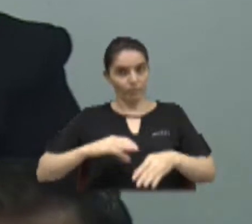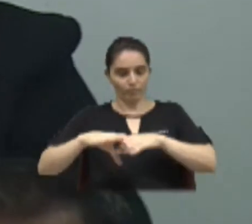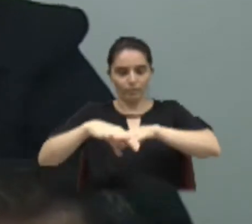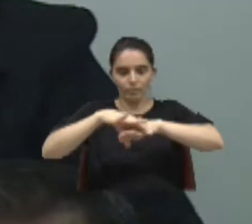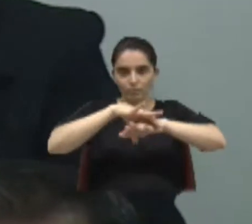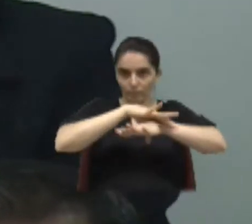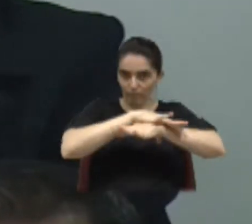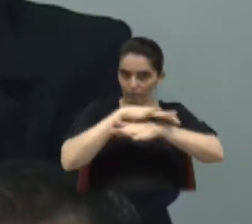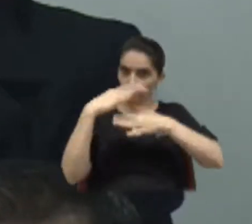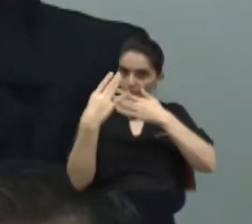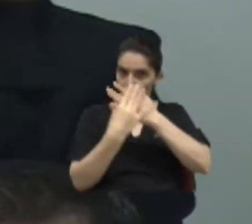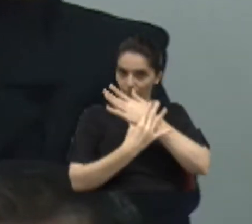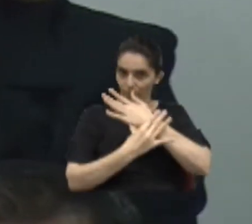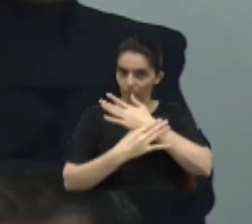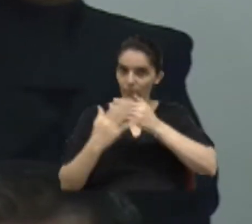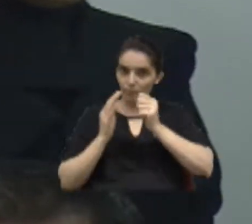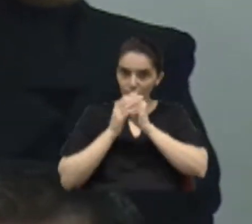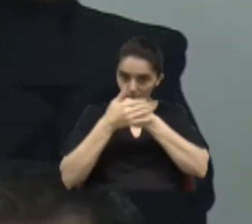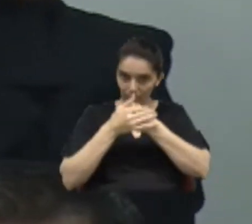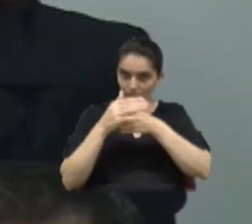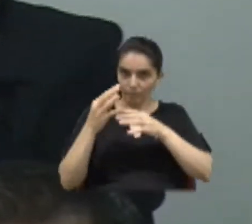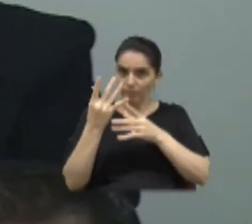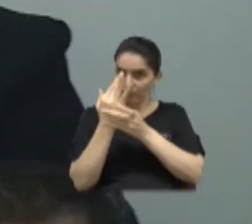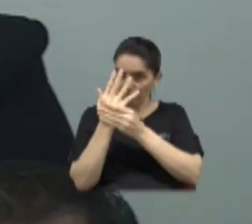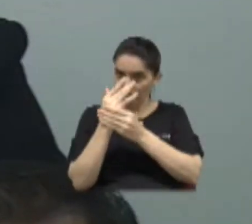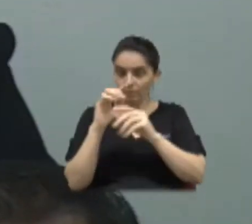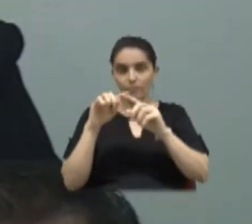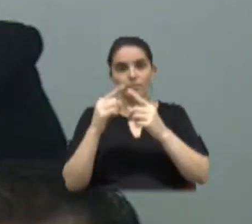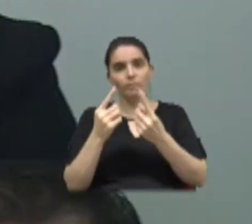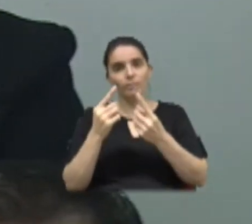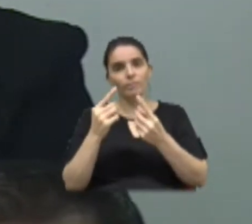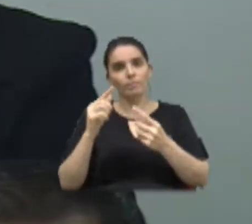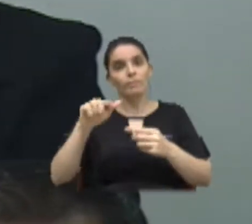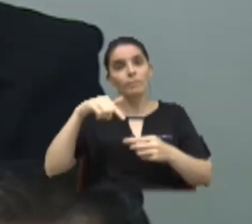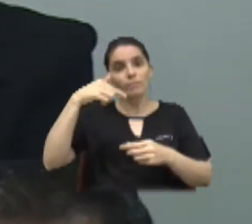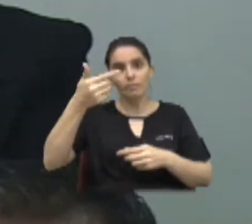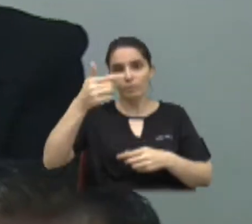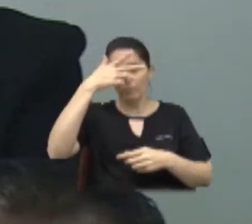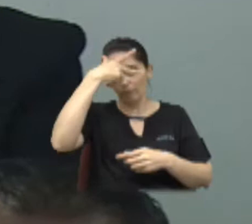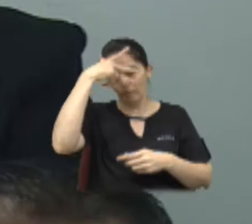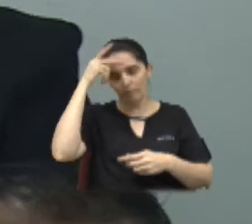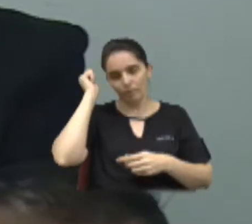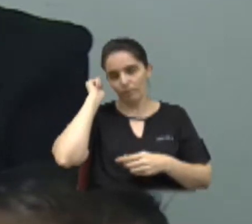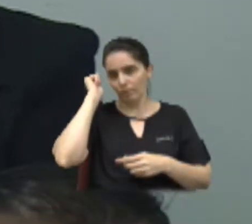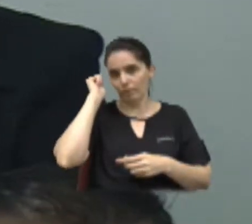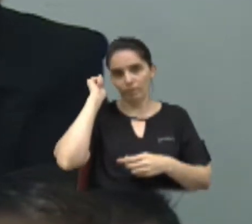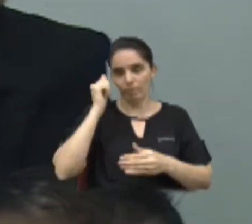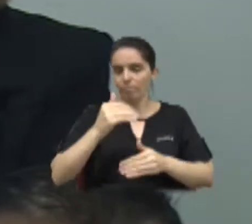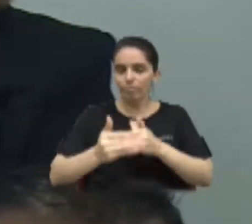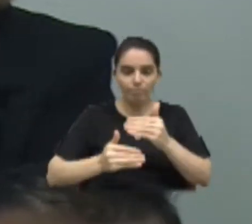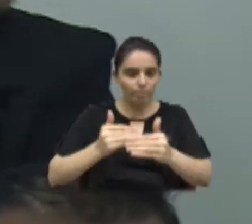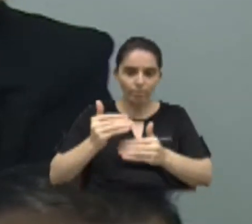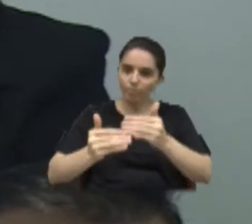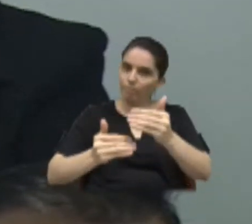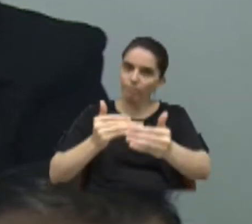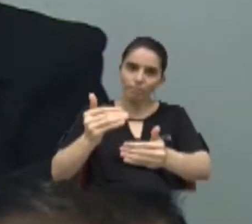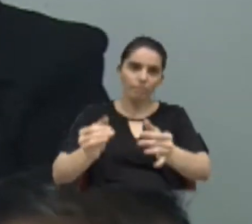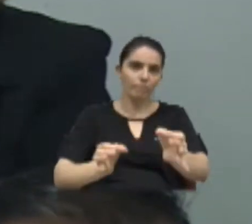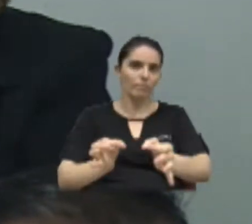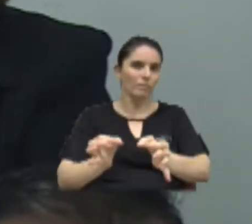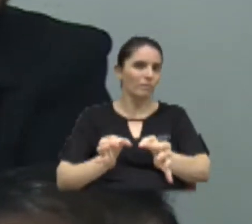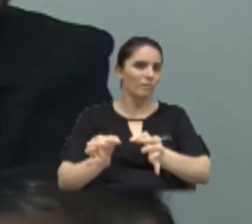quer dizer... Mas o que acontece, senhor presidente, é que os outros prefeitos, infelizmente, que os prefeitos não dão continuidade. Esse é